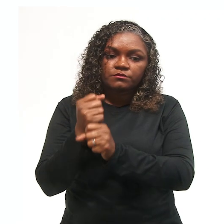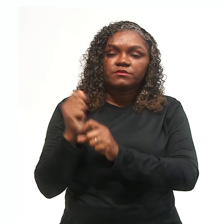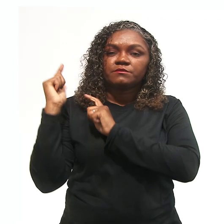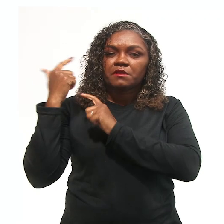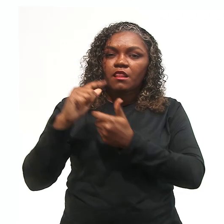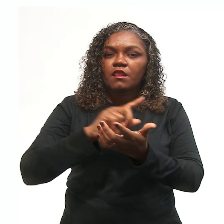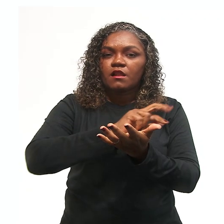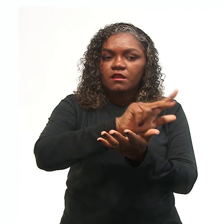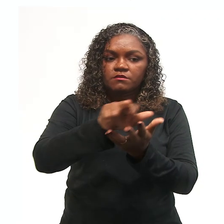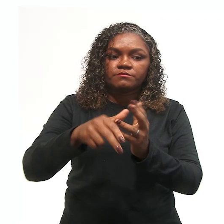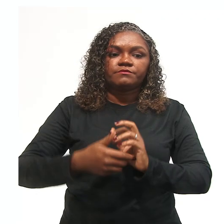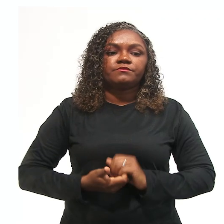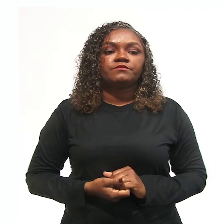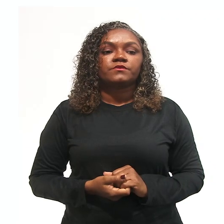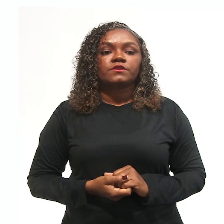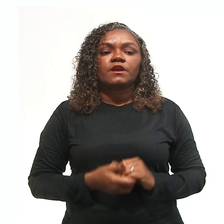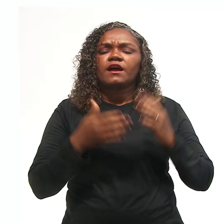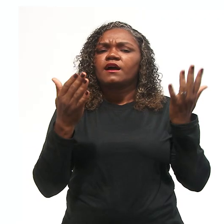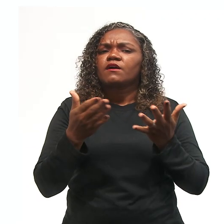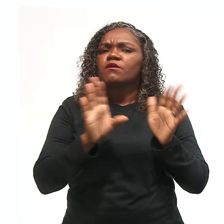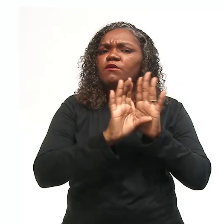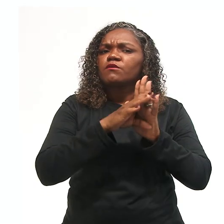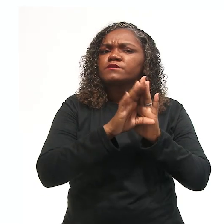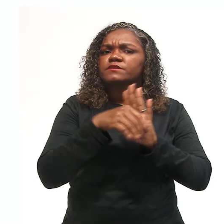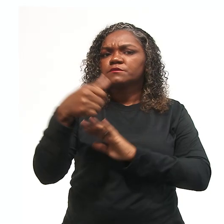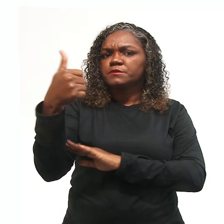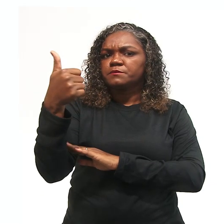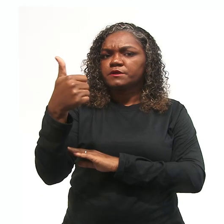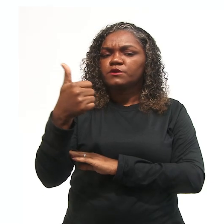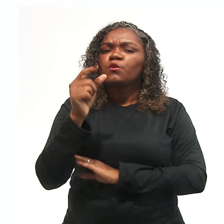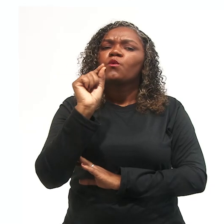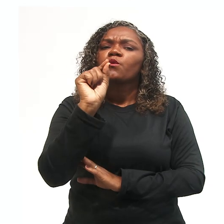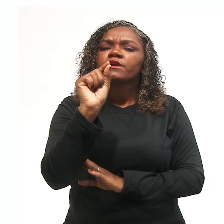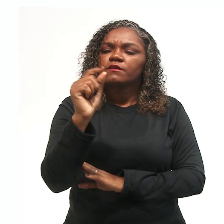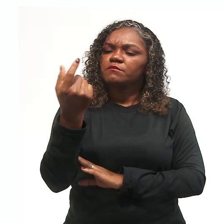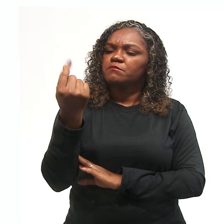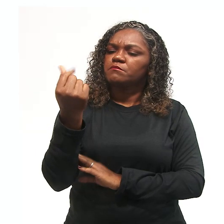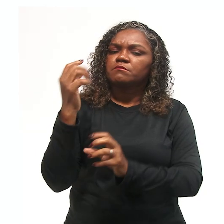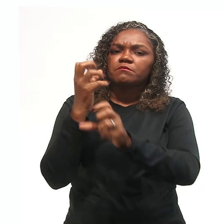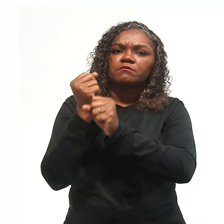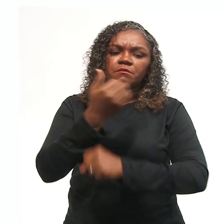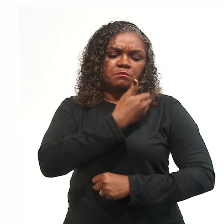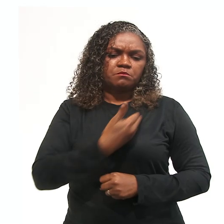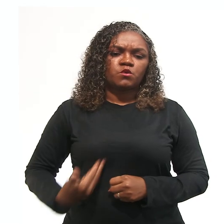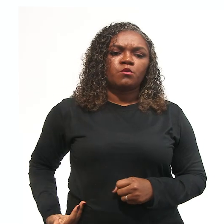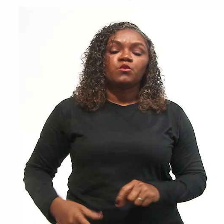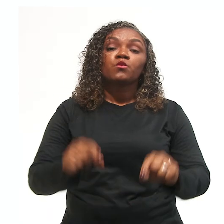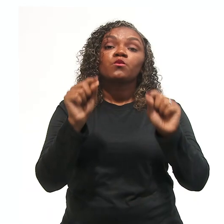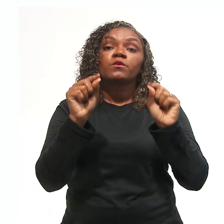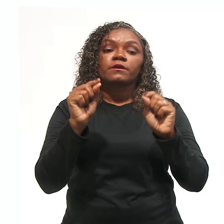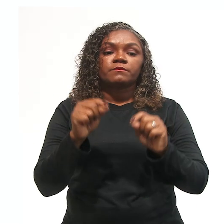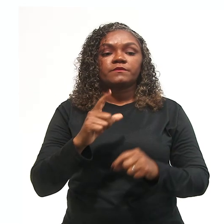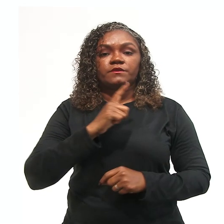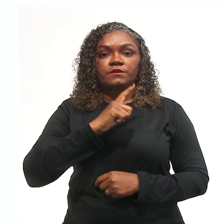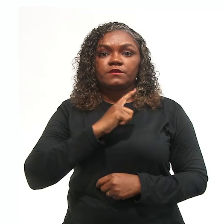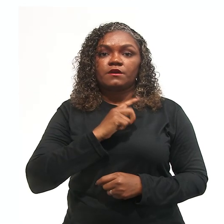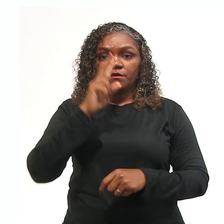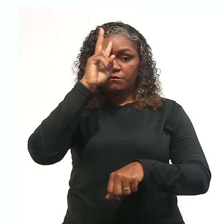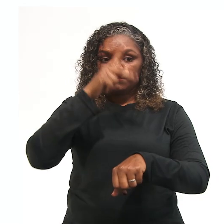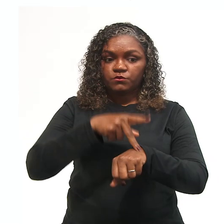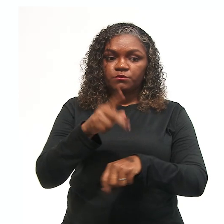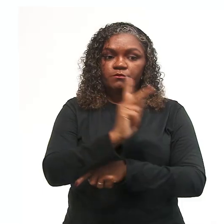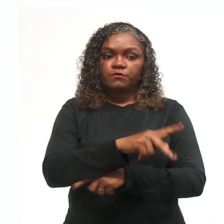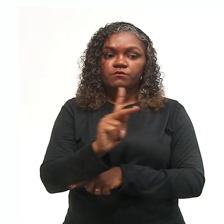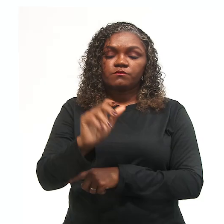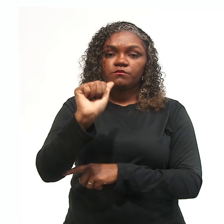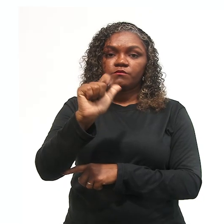participativo. Primeiro conceito aqui, o que é orçamento público, professor? E aí o professor Leomar Baleiro